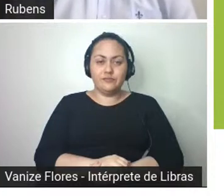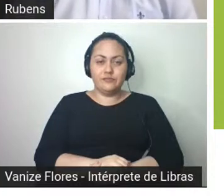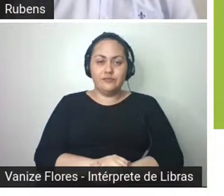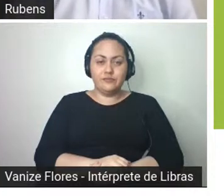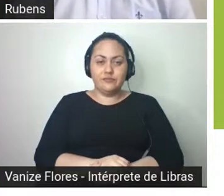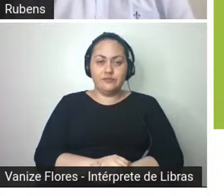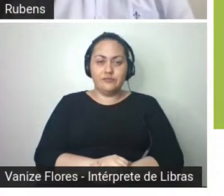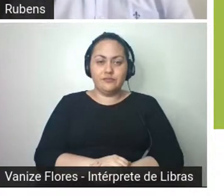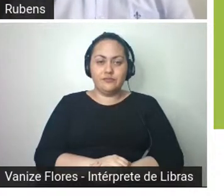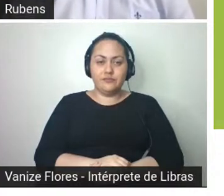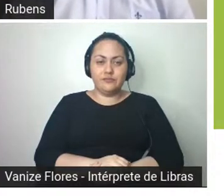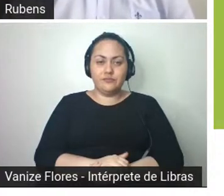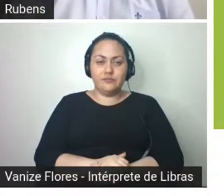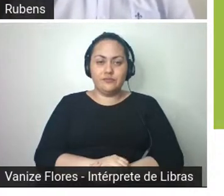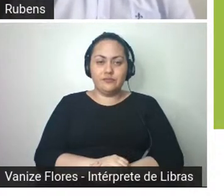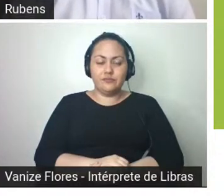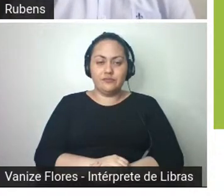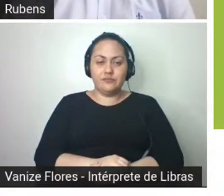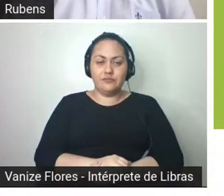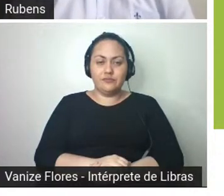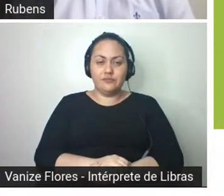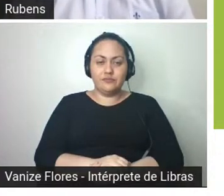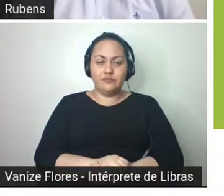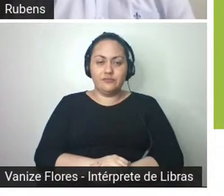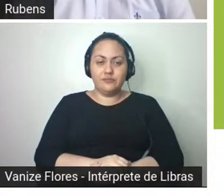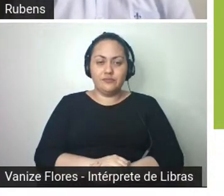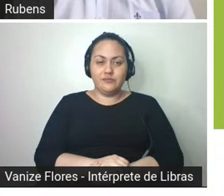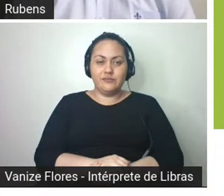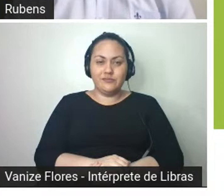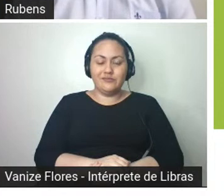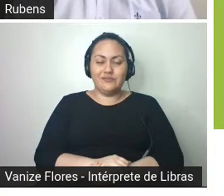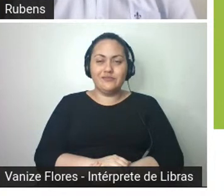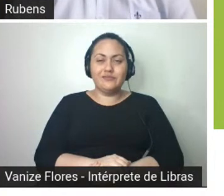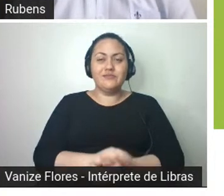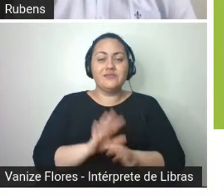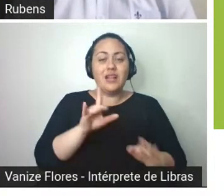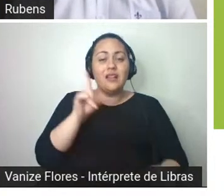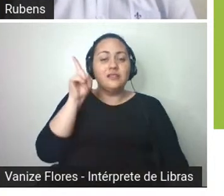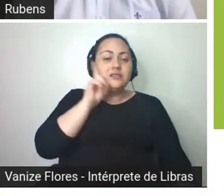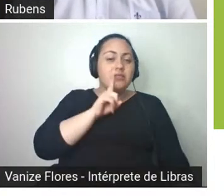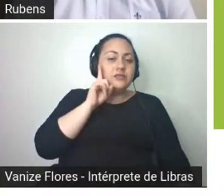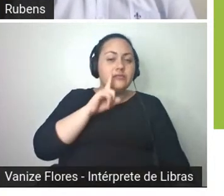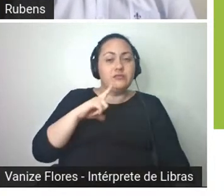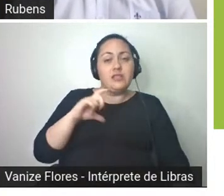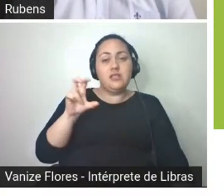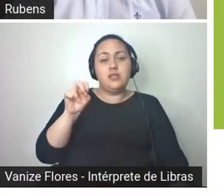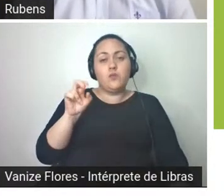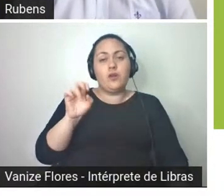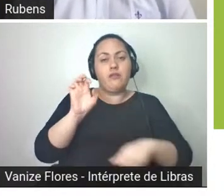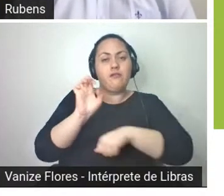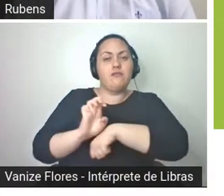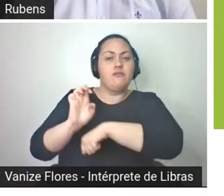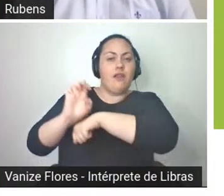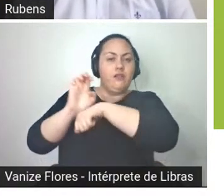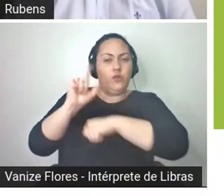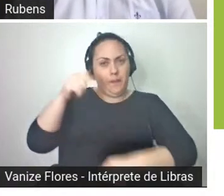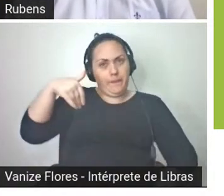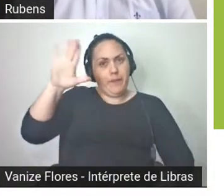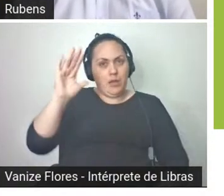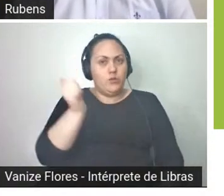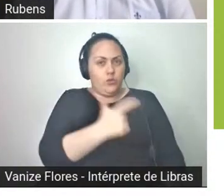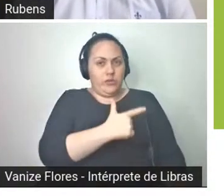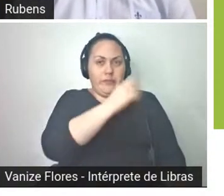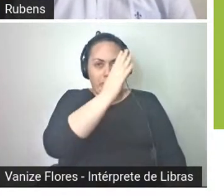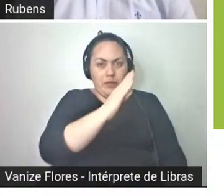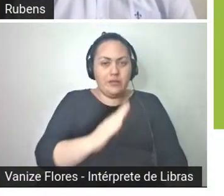In the United States, nós temos nos Estados Unidos 50 estados, né? Então mais estados